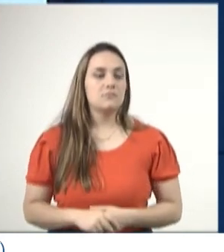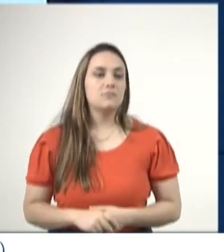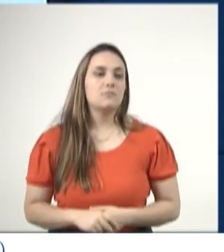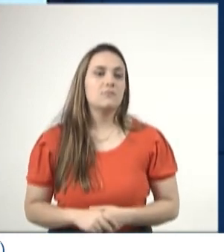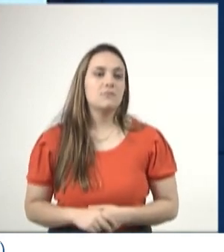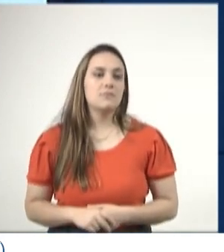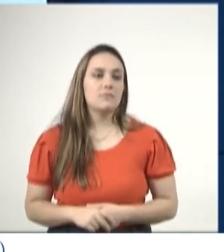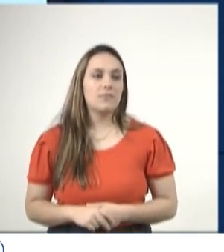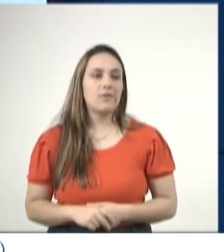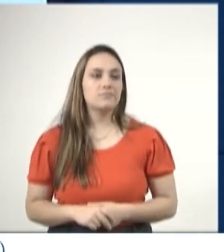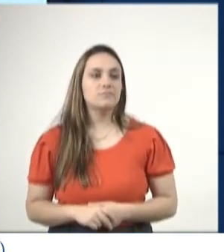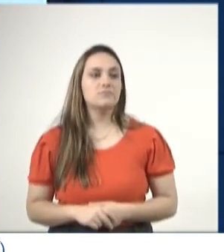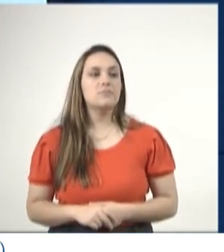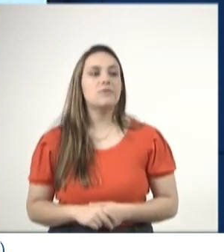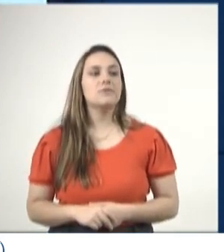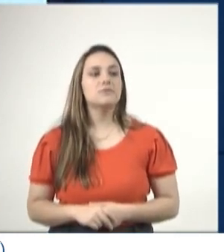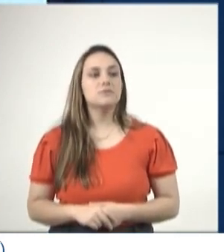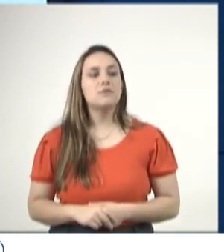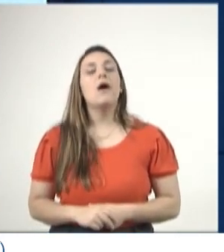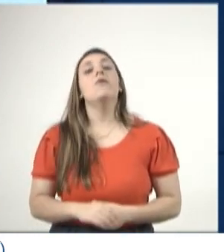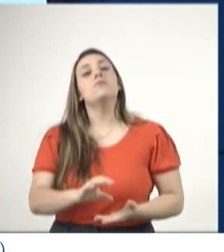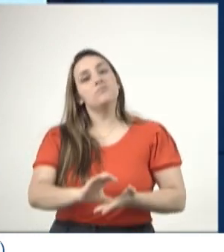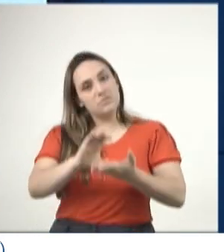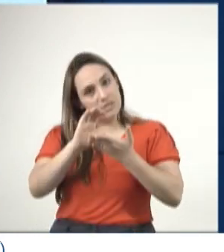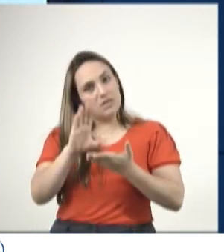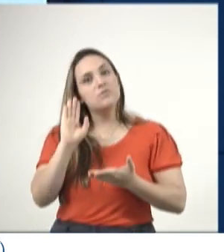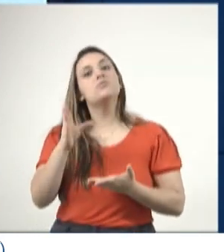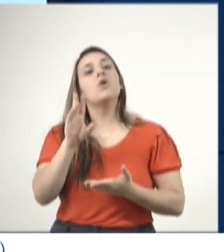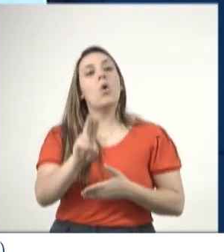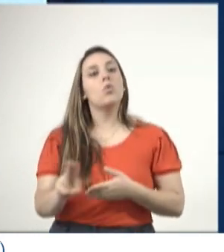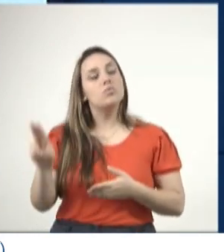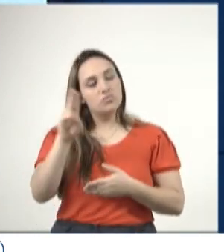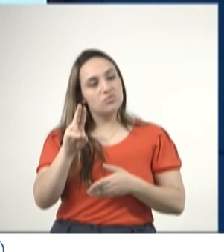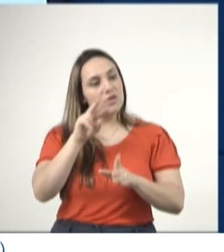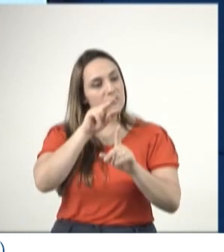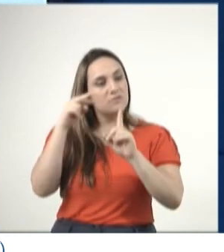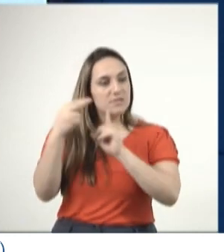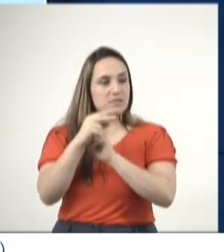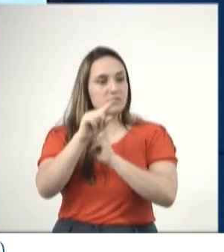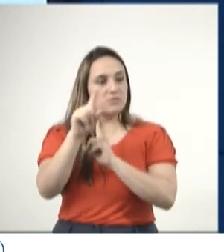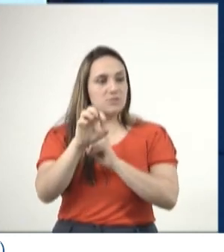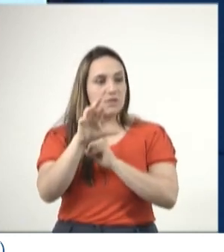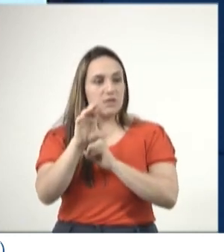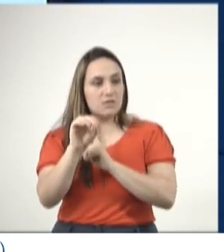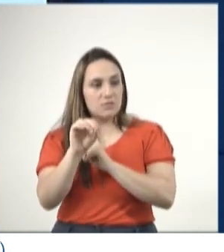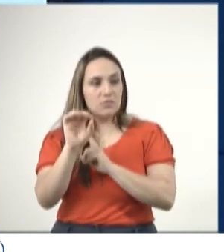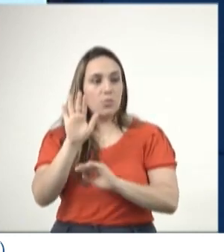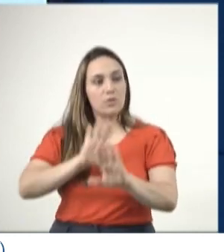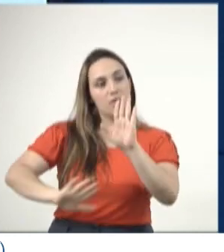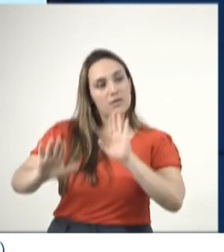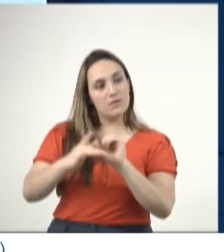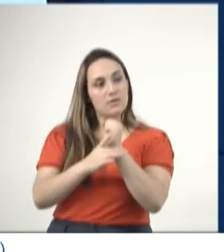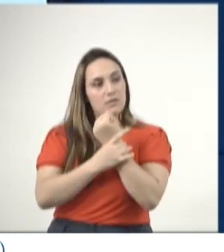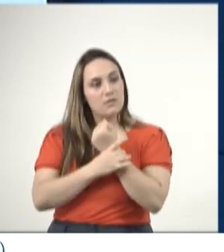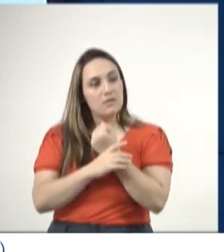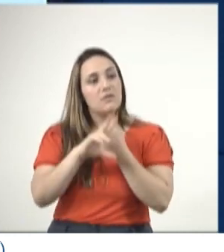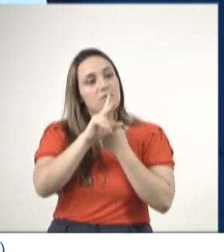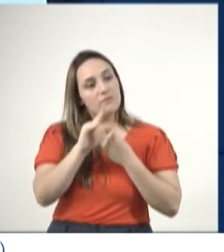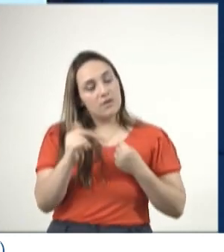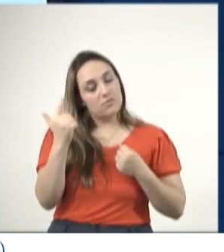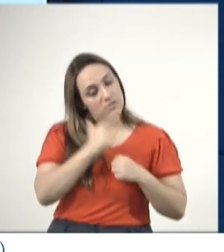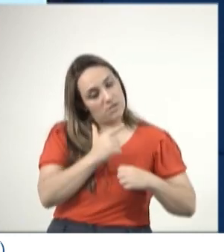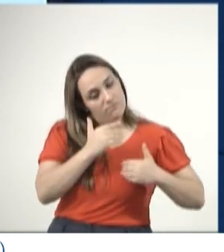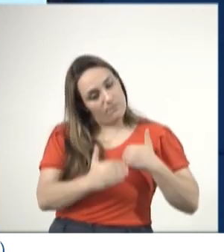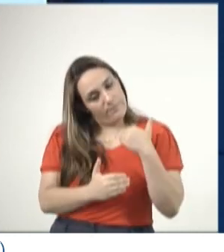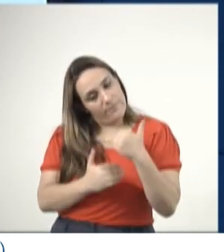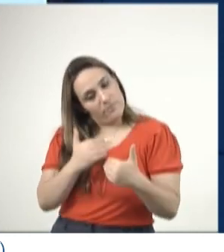ele já cita a visão zero, ele cita a abordagem segura, então não é novidade 100%. Na verdade, a gente vai caminhar para